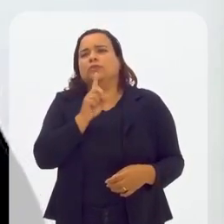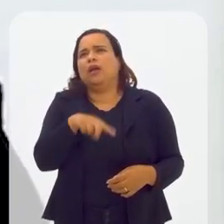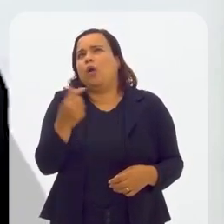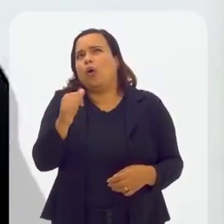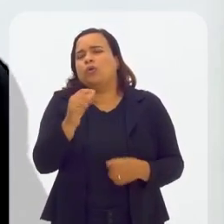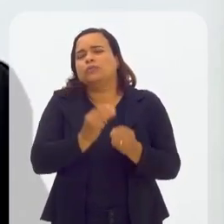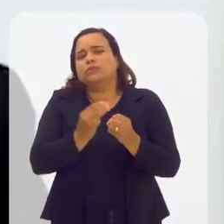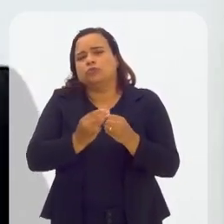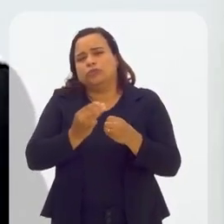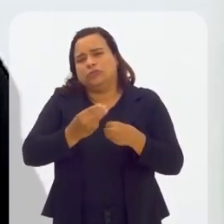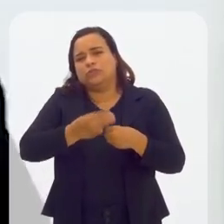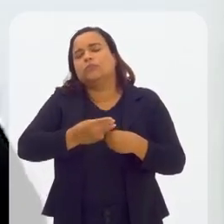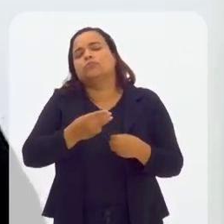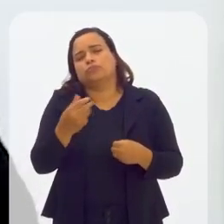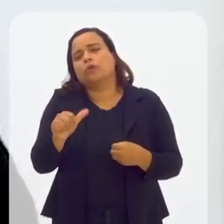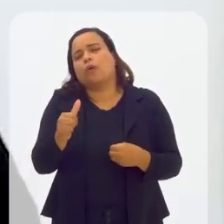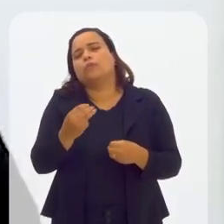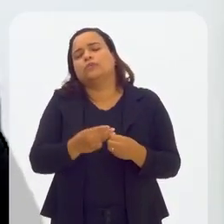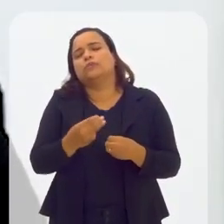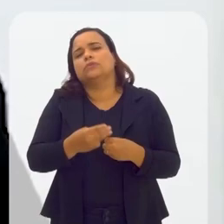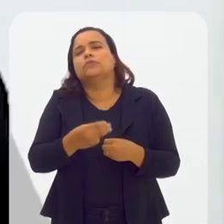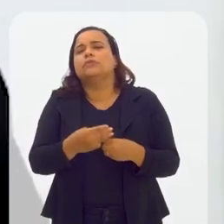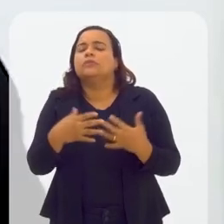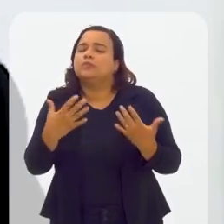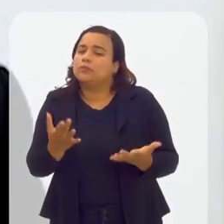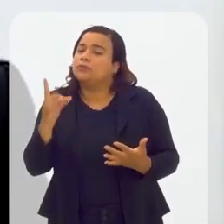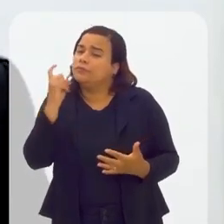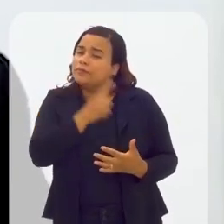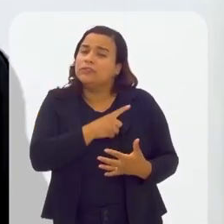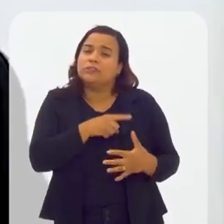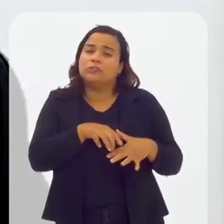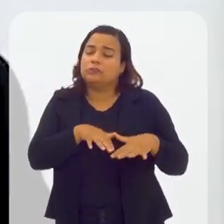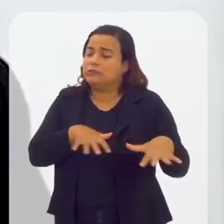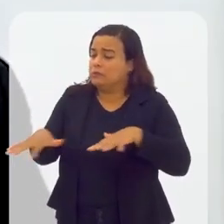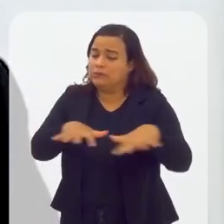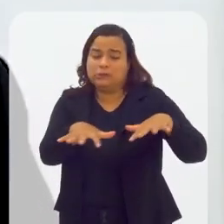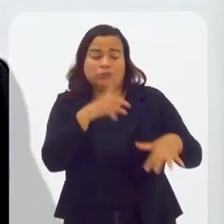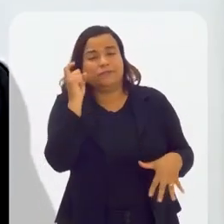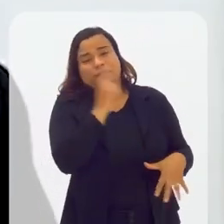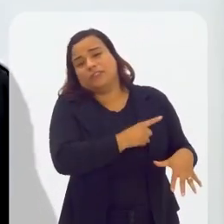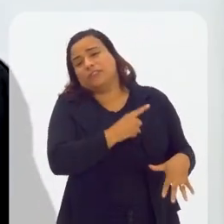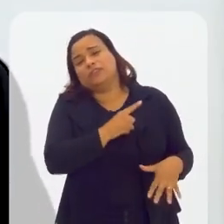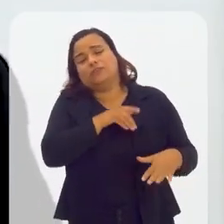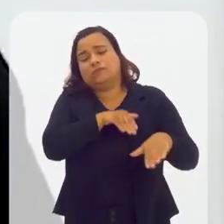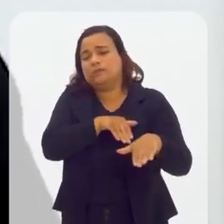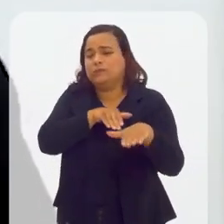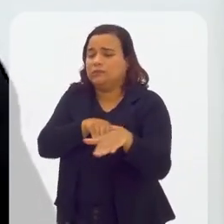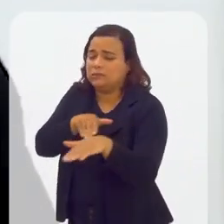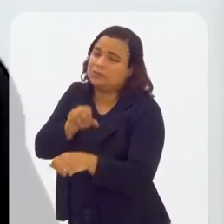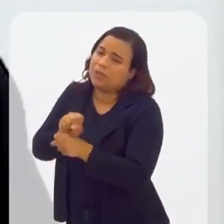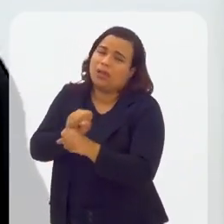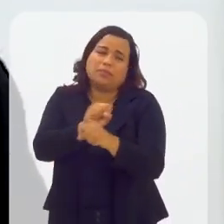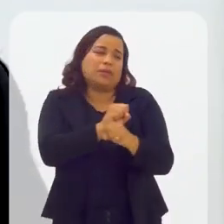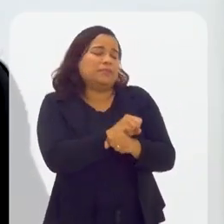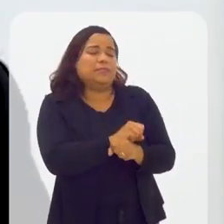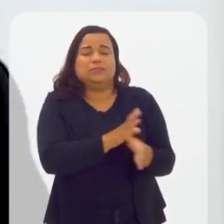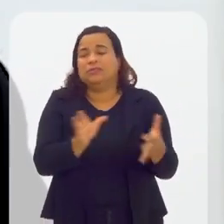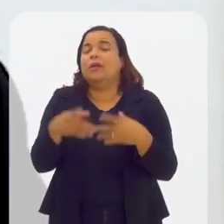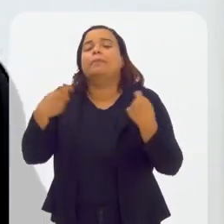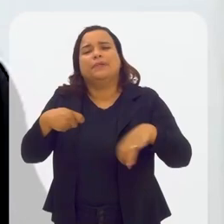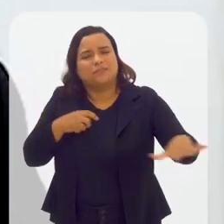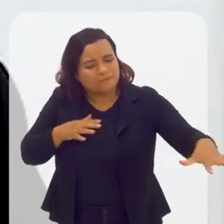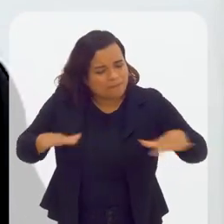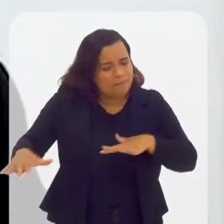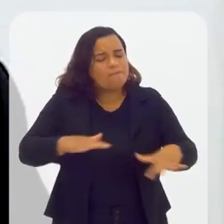mas os 11, são 11 municípios da Baixada, não é isso? É muito ruim. Nós